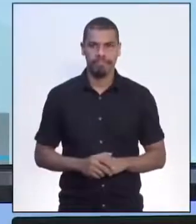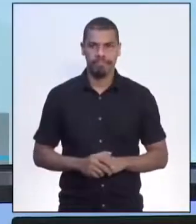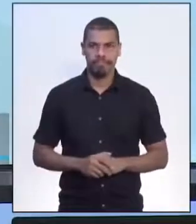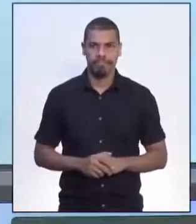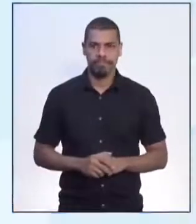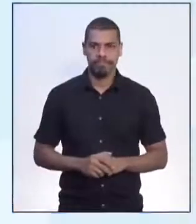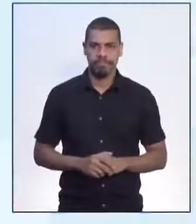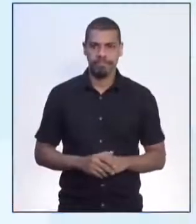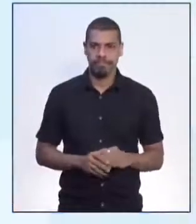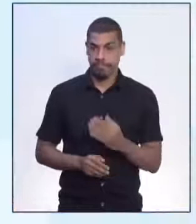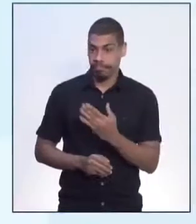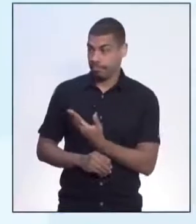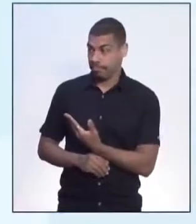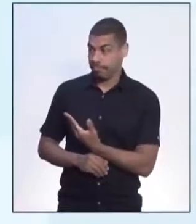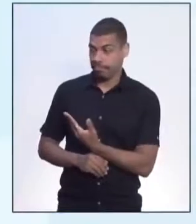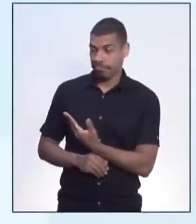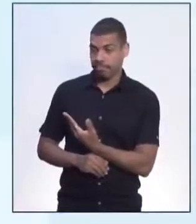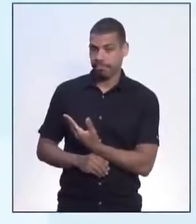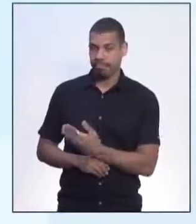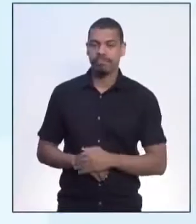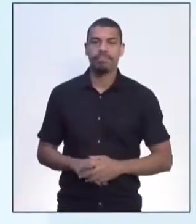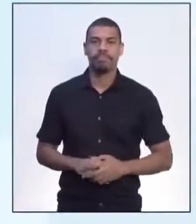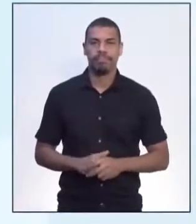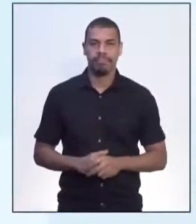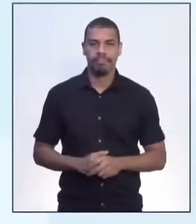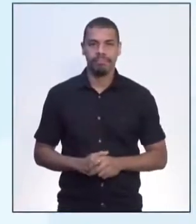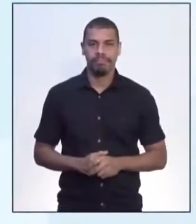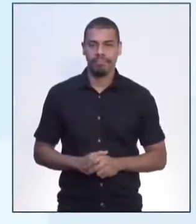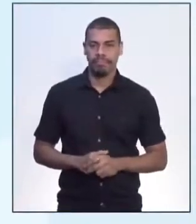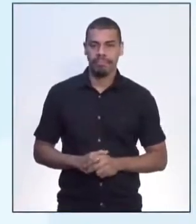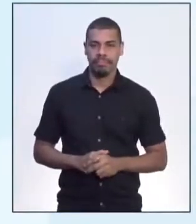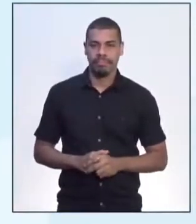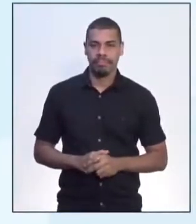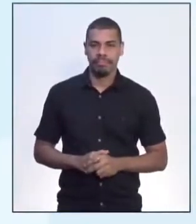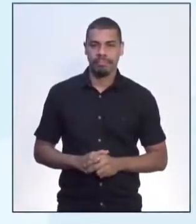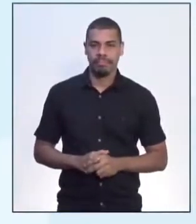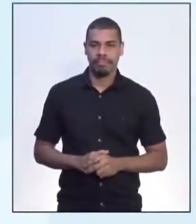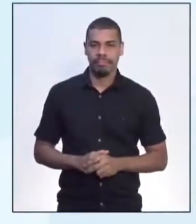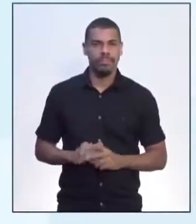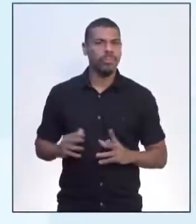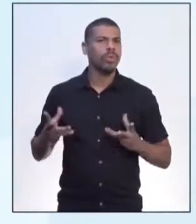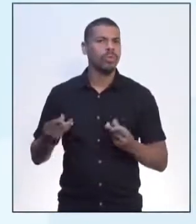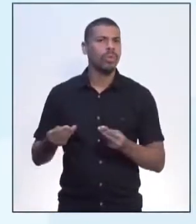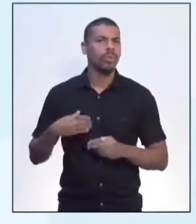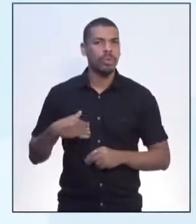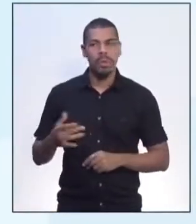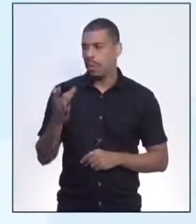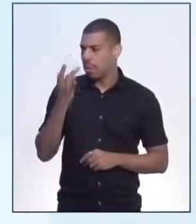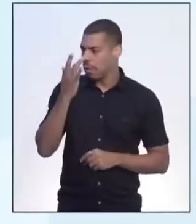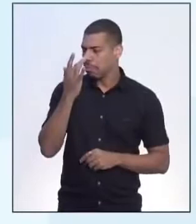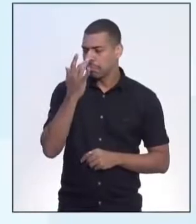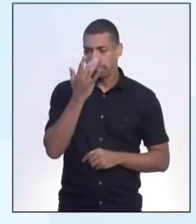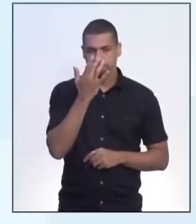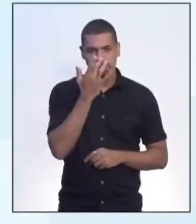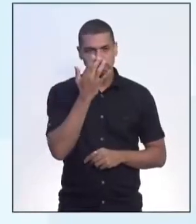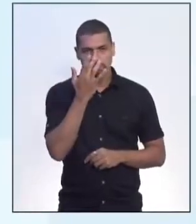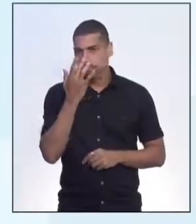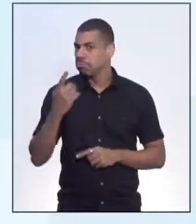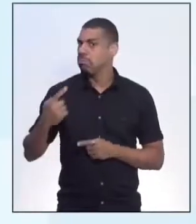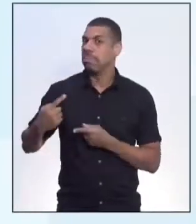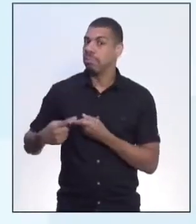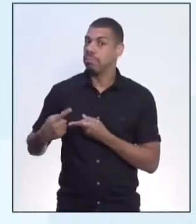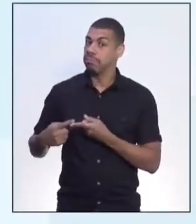na resposta? Então, vamos lá. Ó, everybody admires him. Todo mundo o admira. Because, porque he